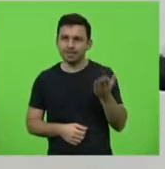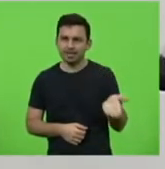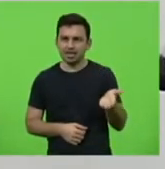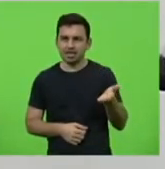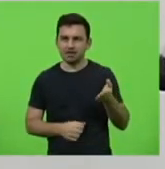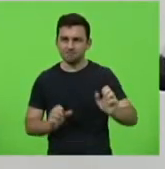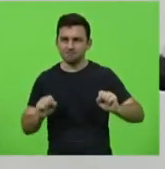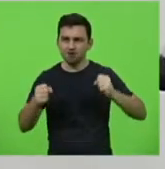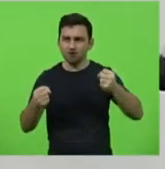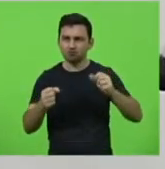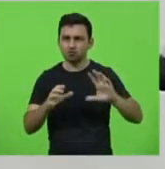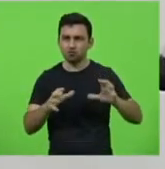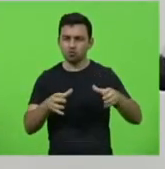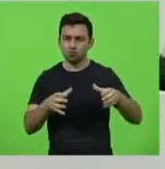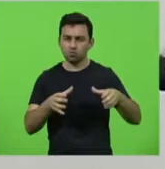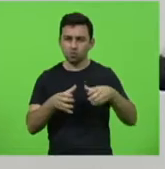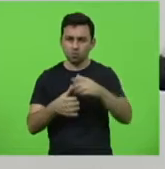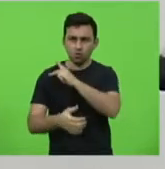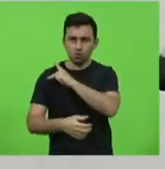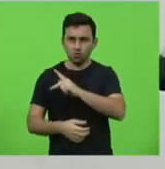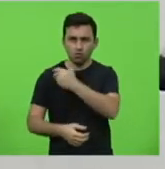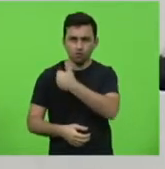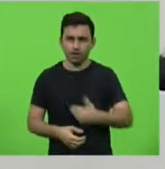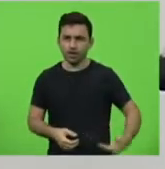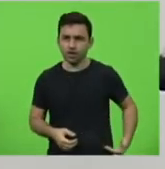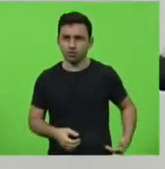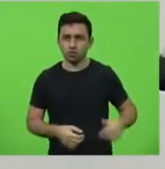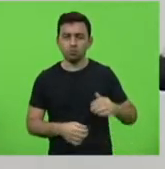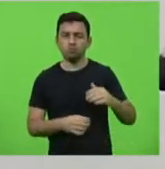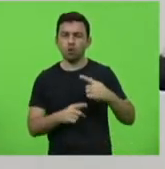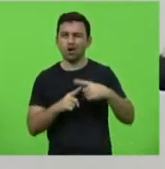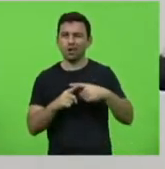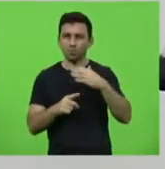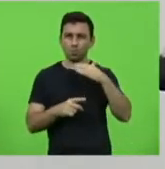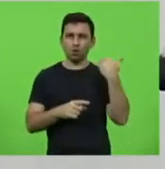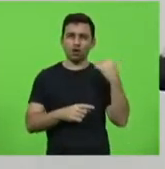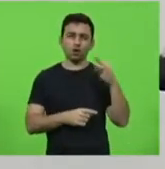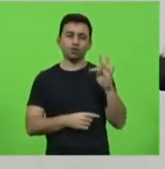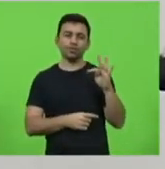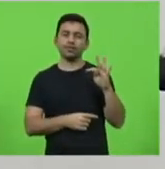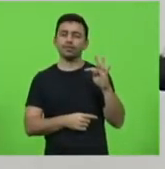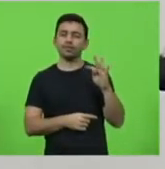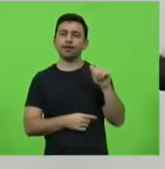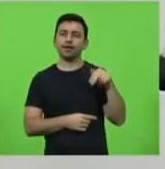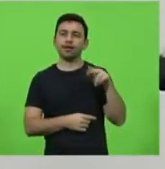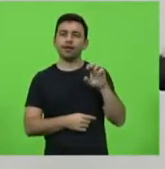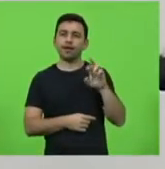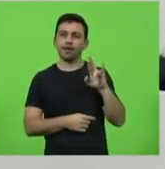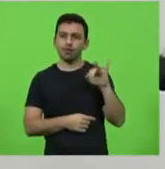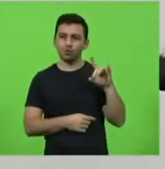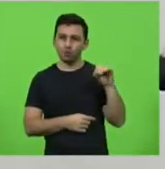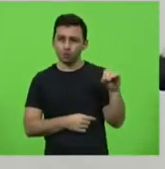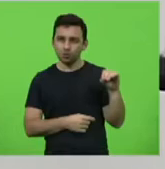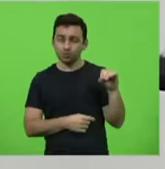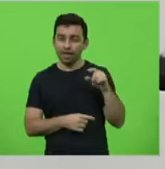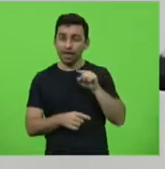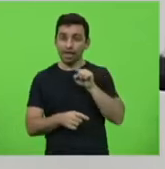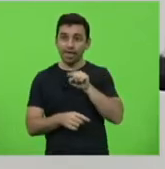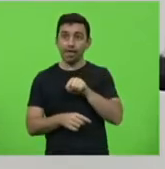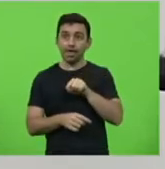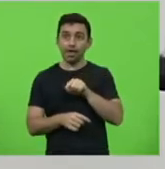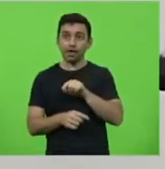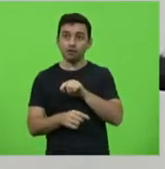força dentro do governo, depois da morte de Tancredo Neves, e ele, o partido, enfim, com